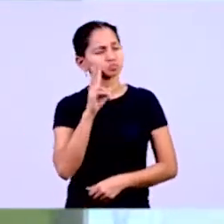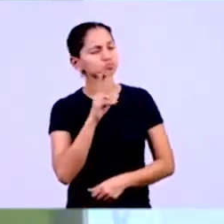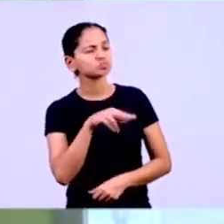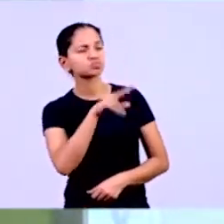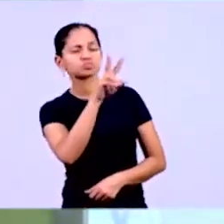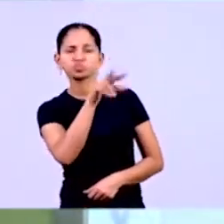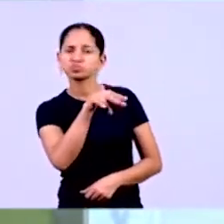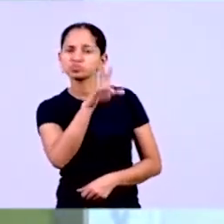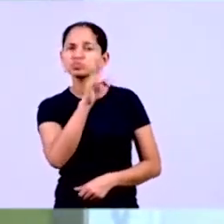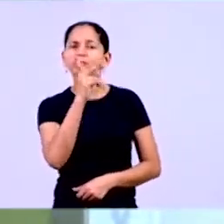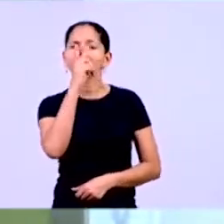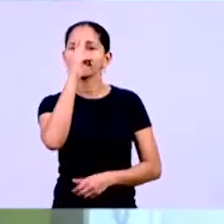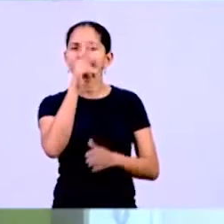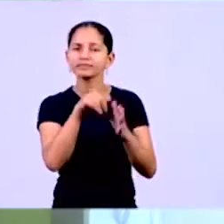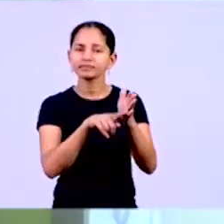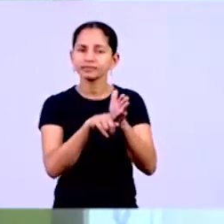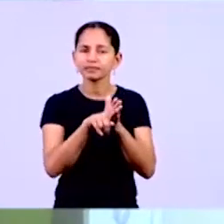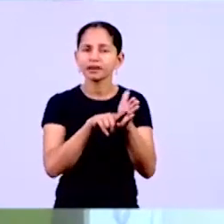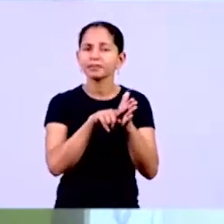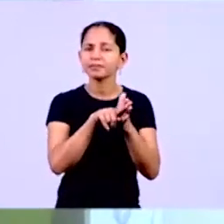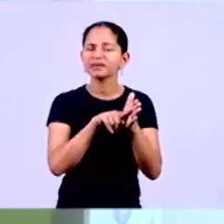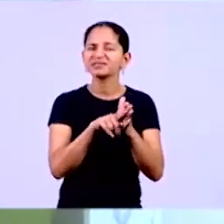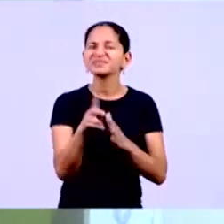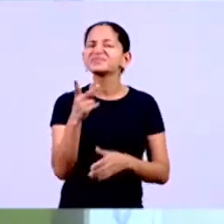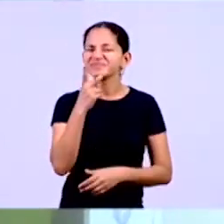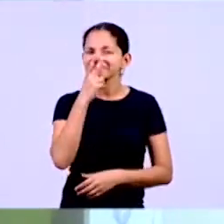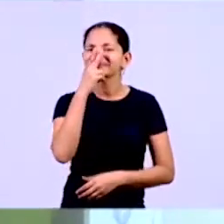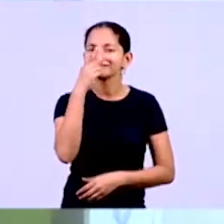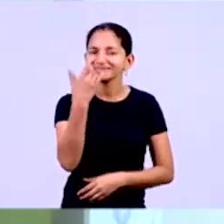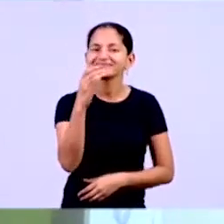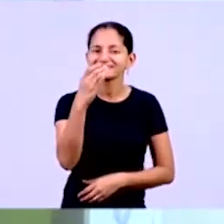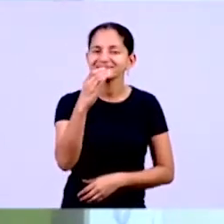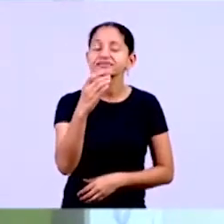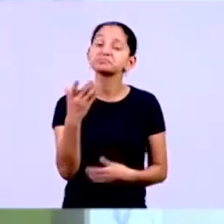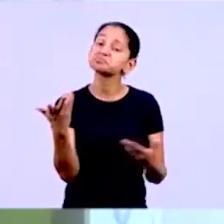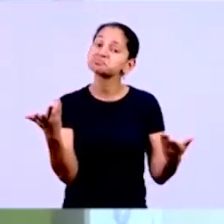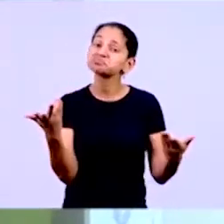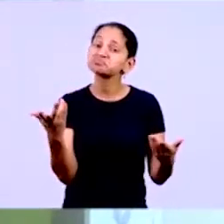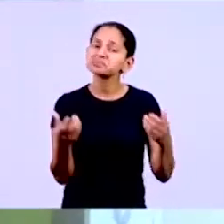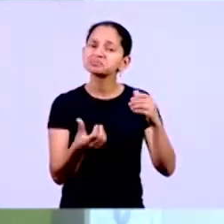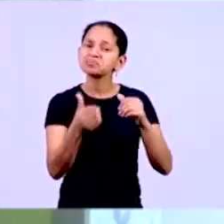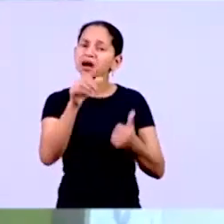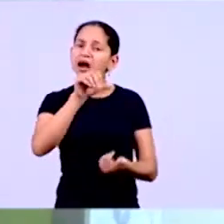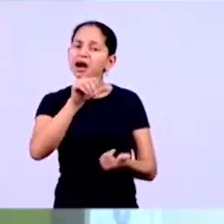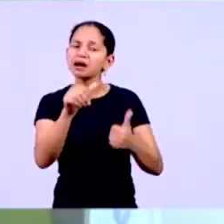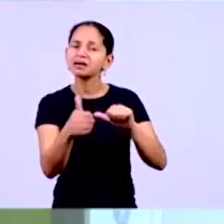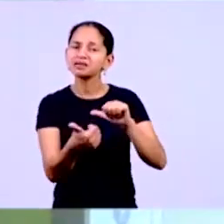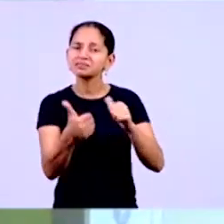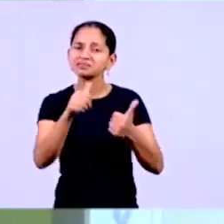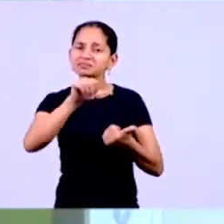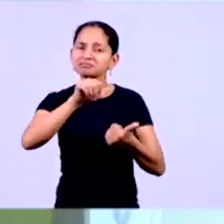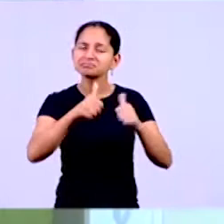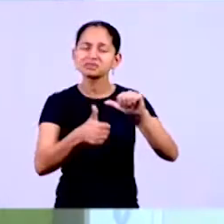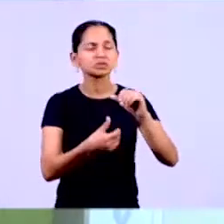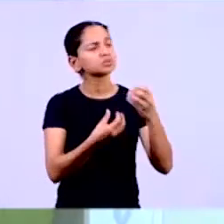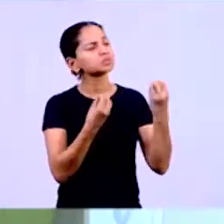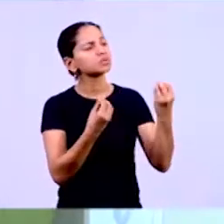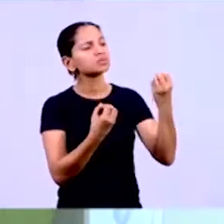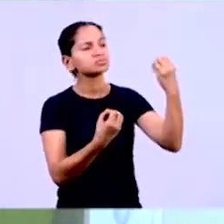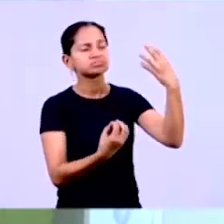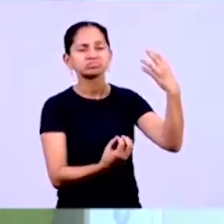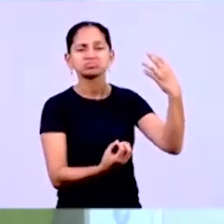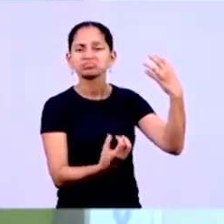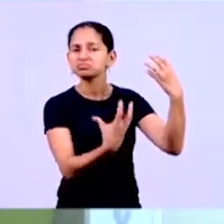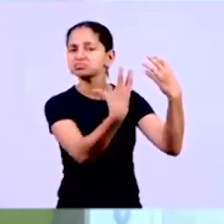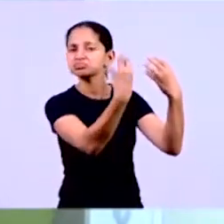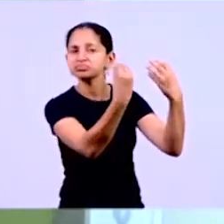números, de luzes, parecia uma coisa de ficção científica, e ele analisava aquelas luzes, não acendiam aleatoriamente, tinham um significado, ele